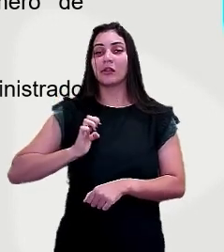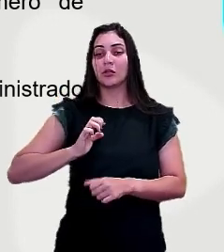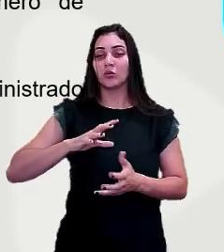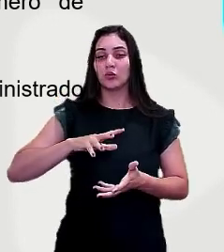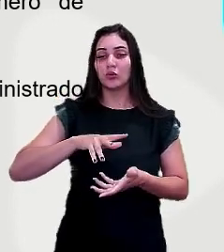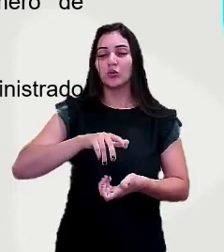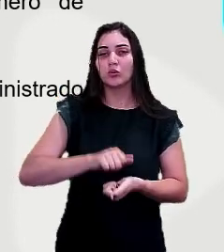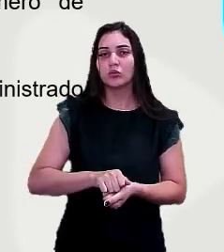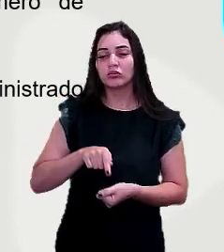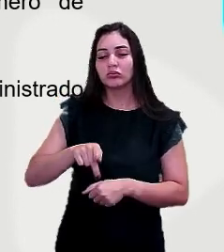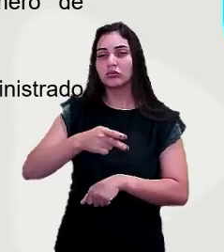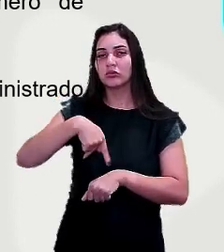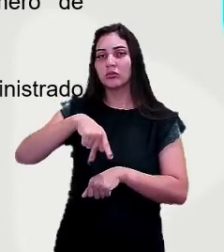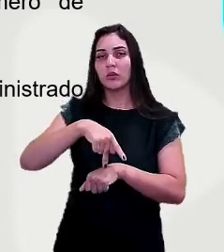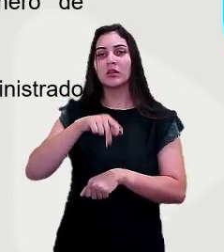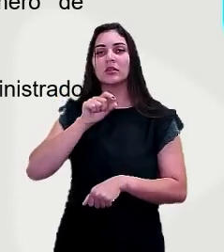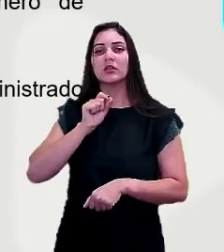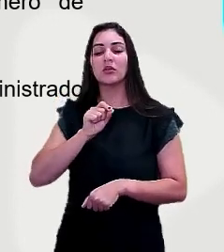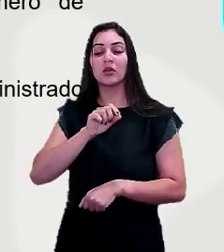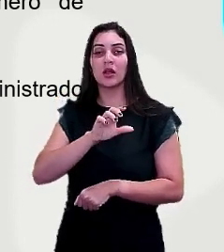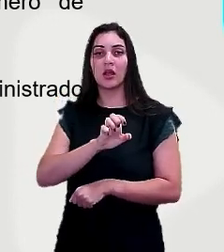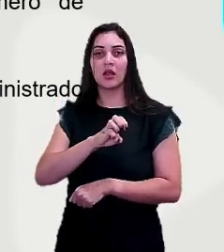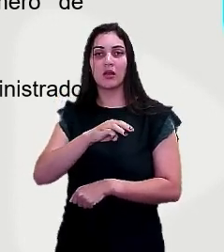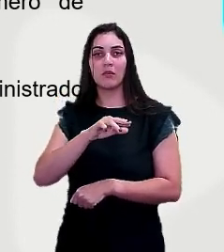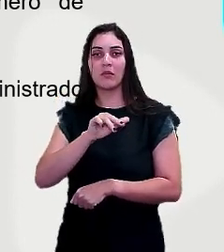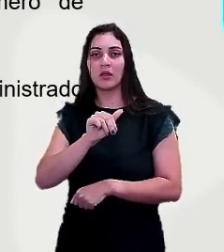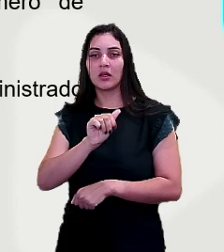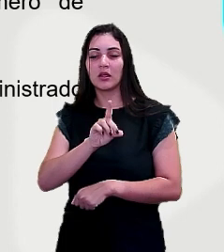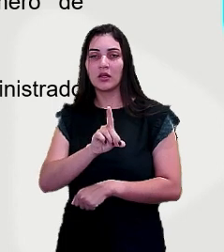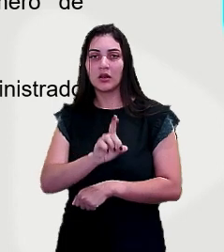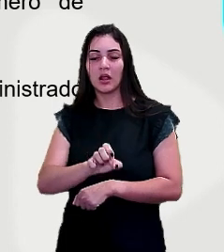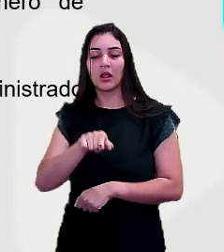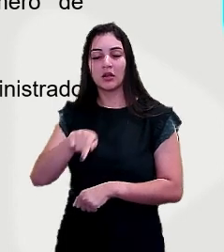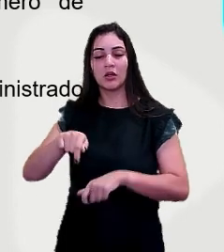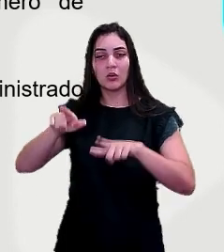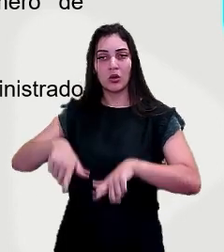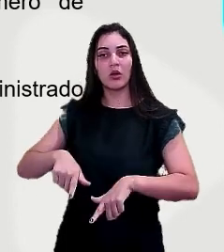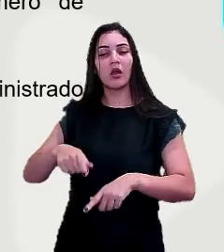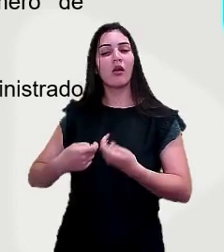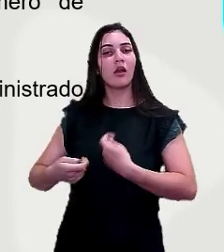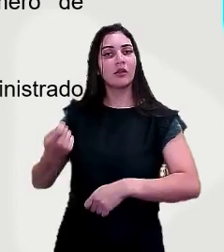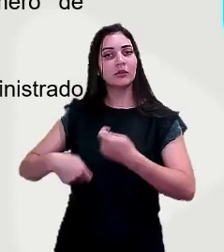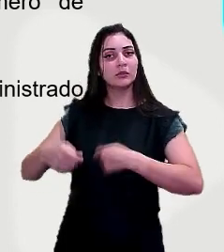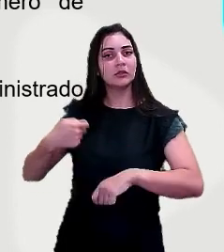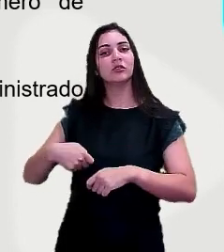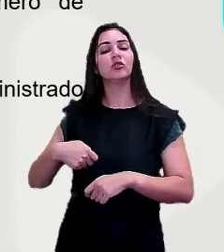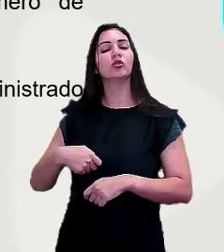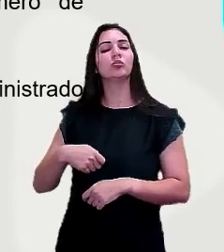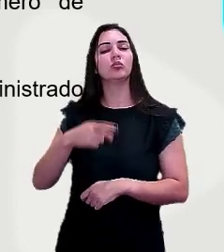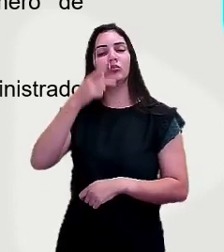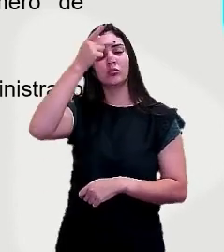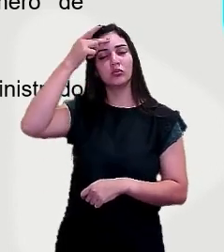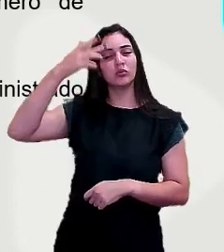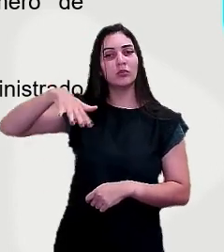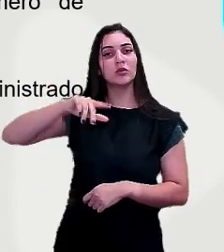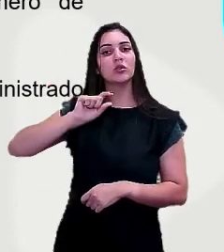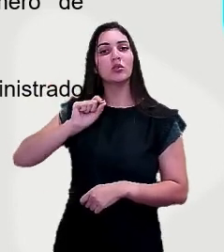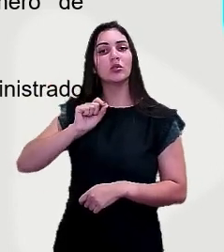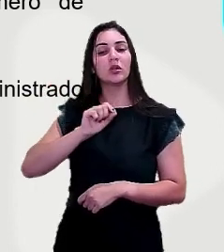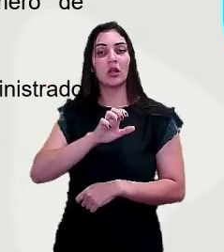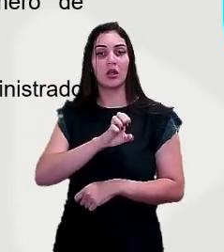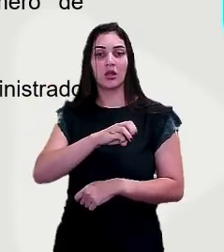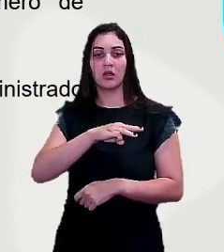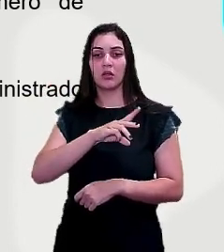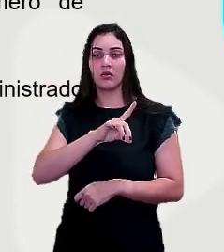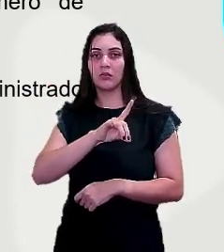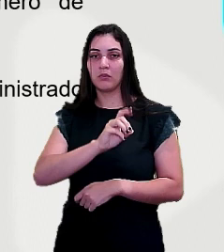é considerado um emirado, tendo seu território administrado por um membro da classe dominante. No caso, um emir, não